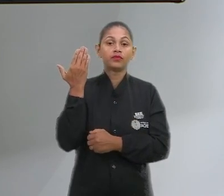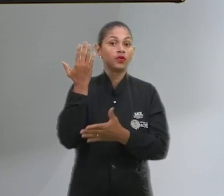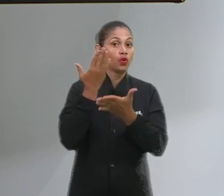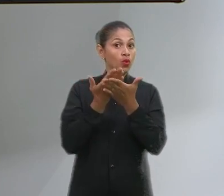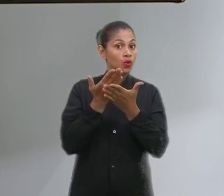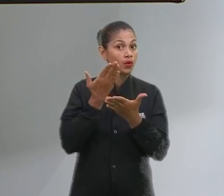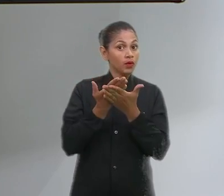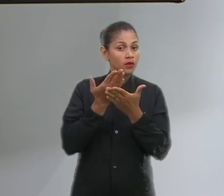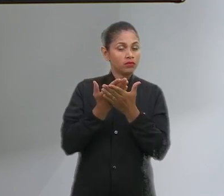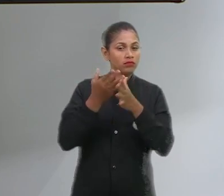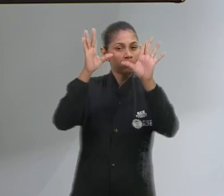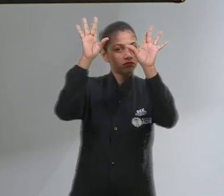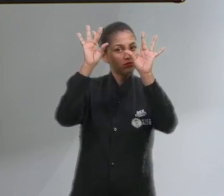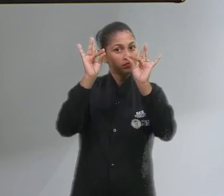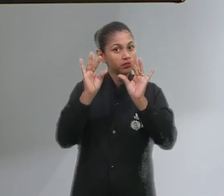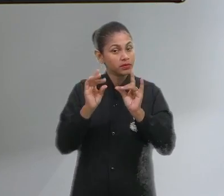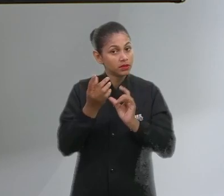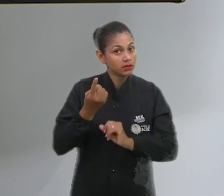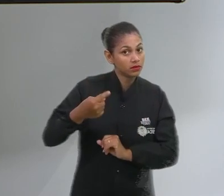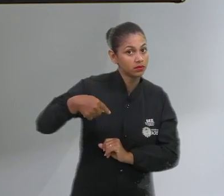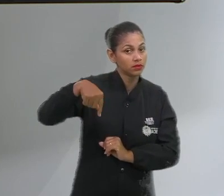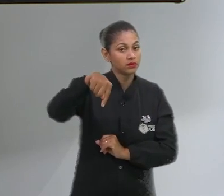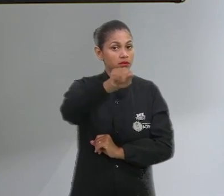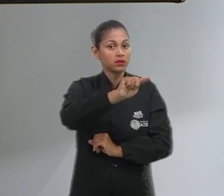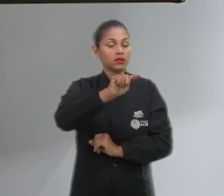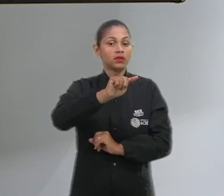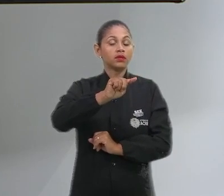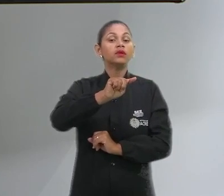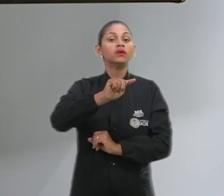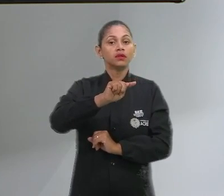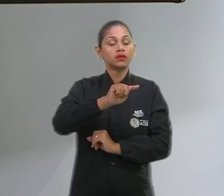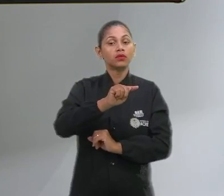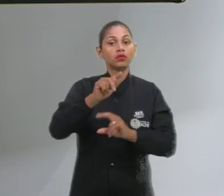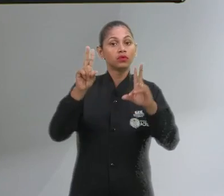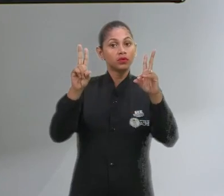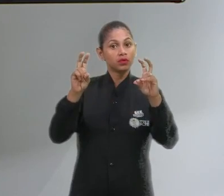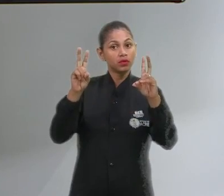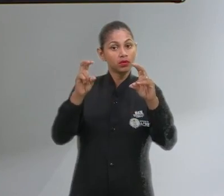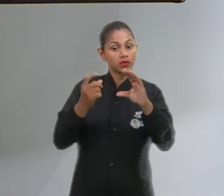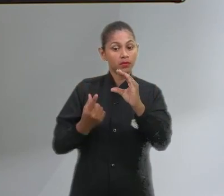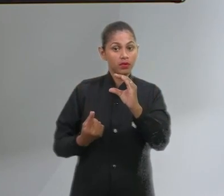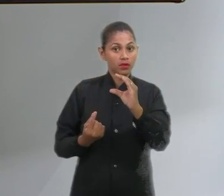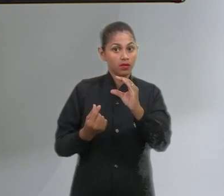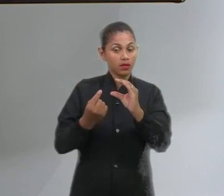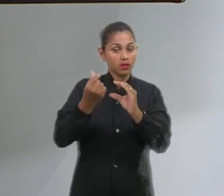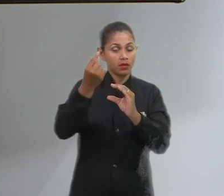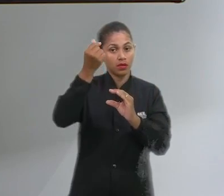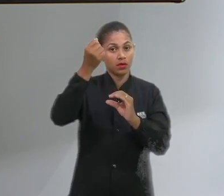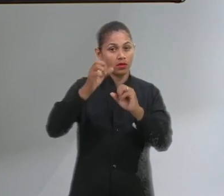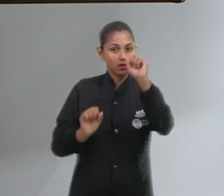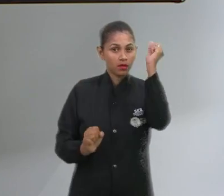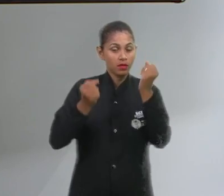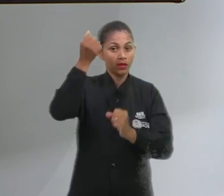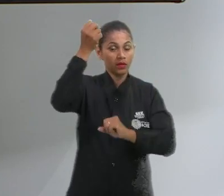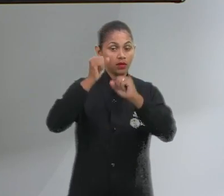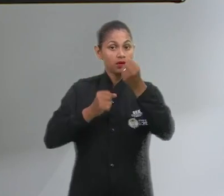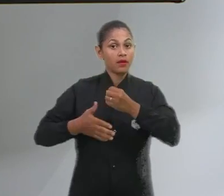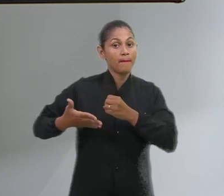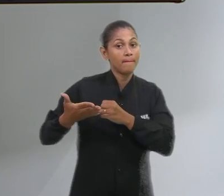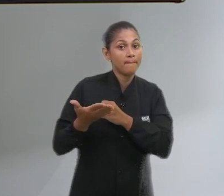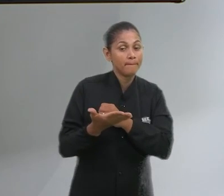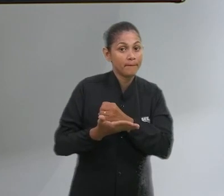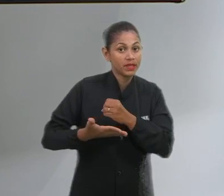trabalhamos, foi explicado, aliás, a vocês, a respeito do capitalismo industrial, levando em consideração a